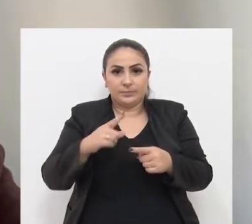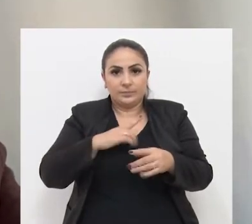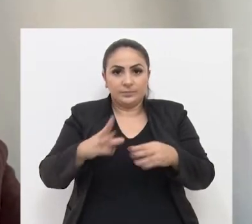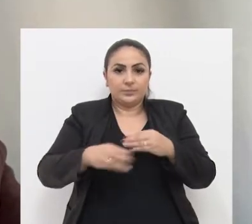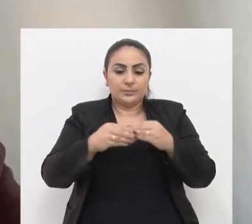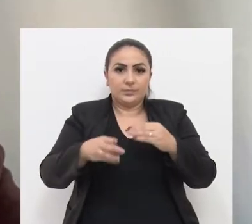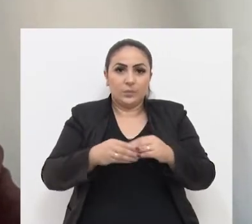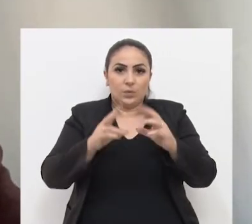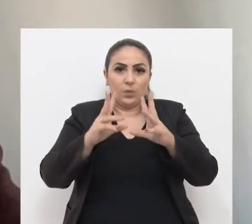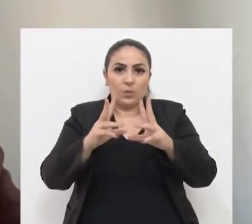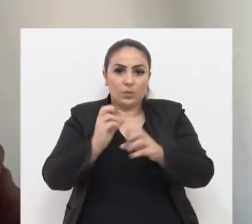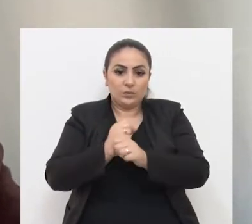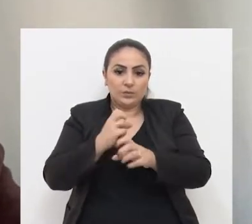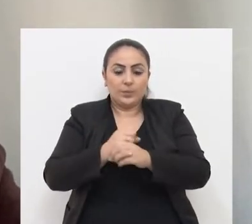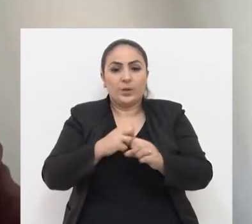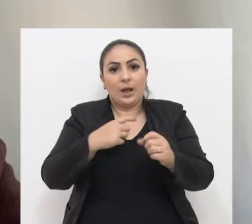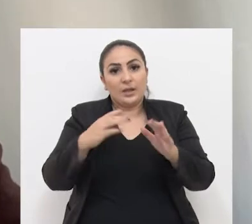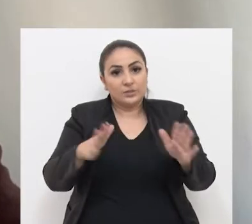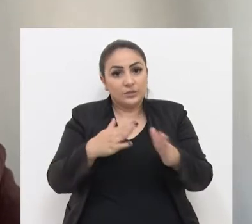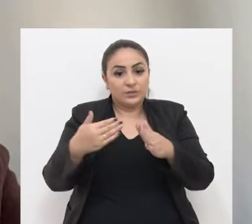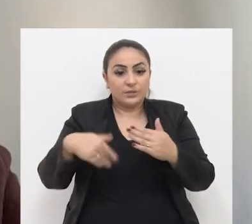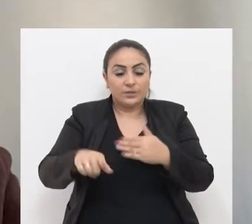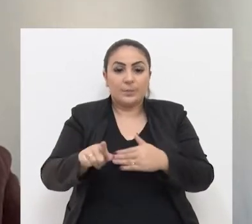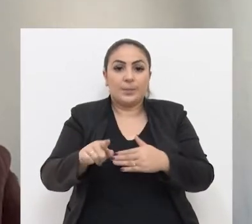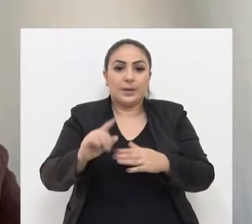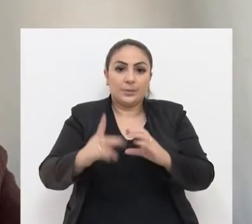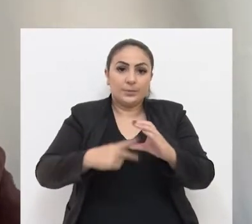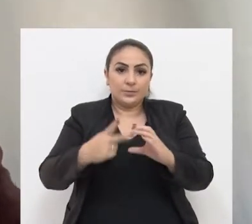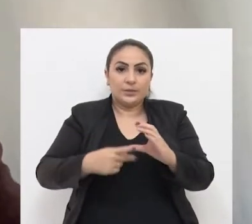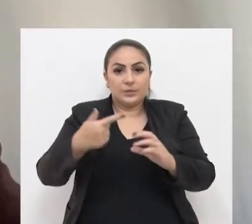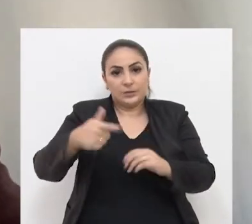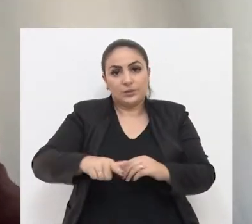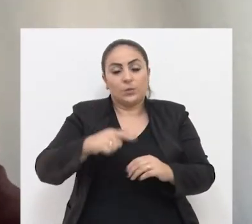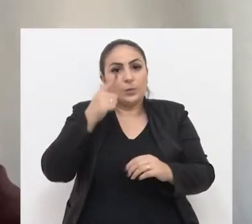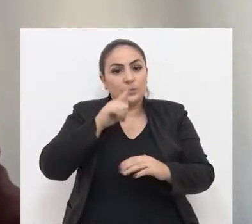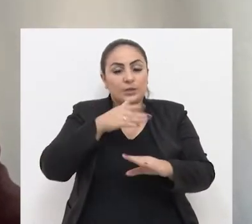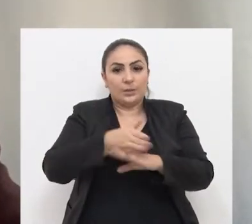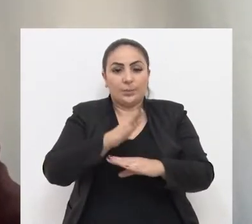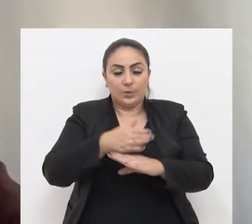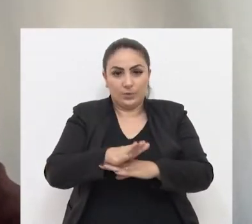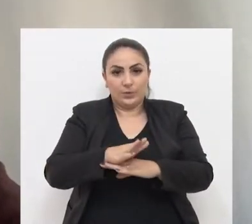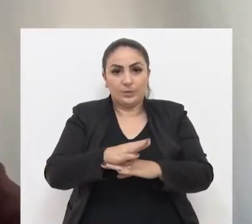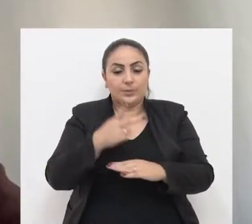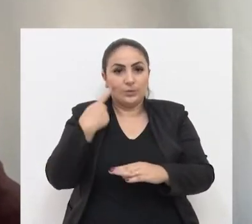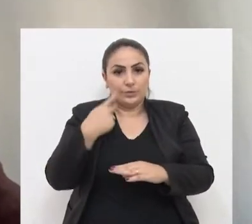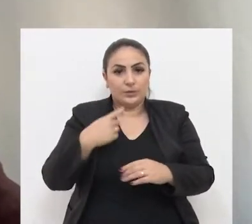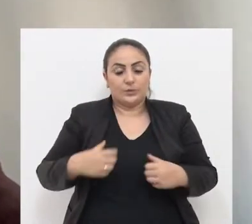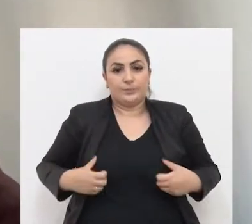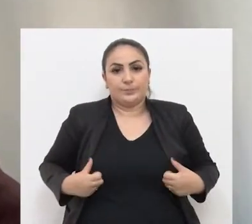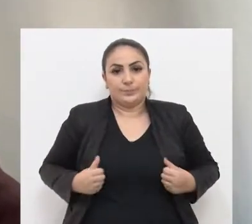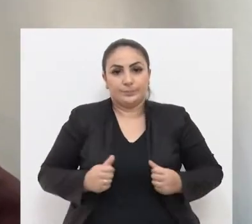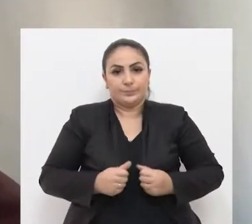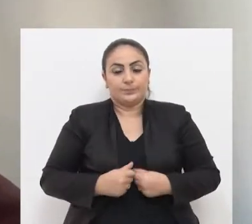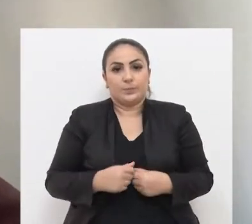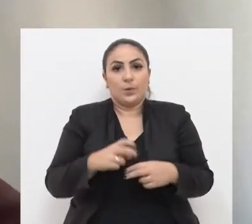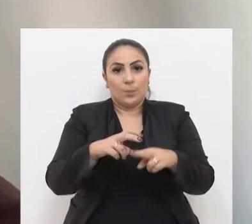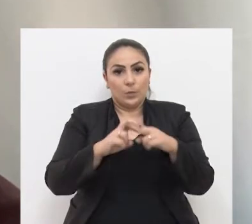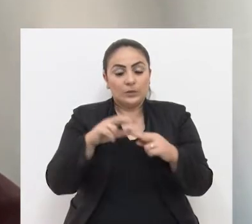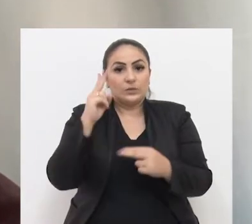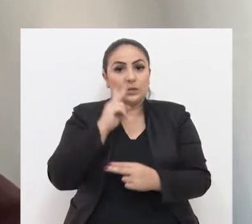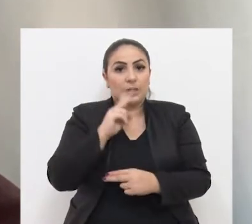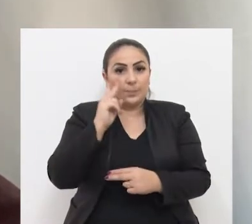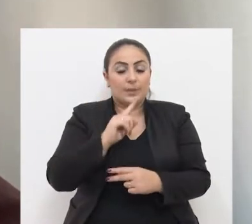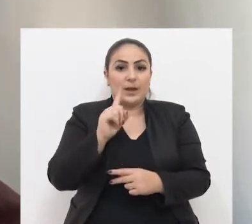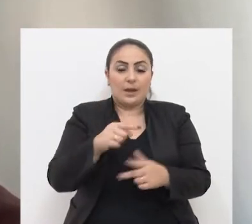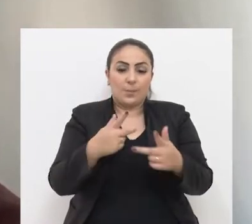adendos ao orçamento, né, que muitas vezes vão até para a Câmara de Vereadores novamente para serem aprovados pelos vereadores. Então, lembrando